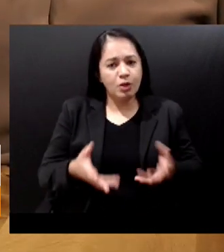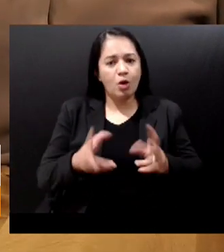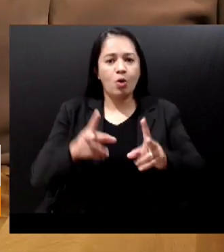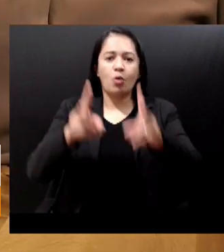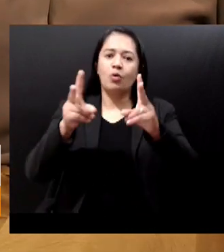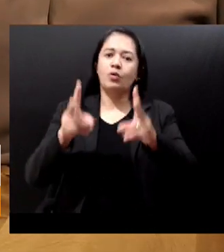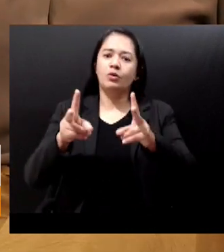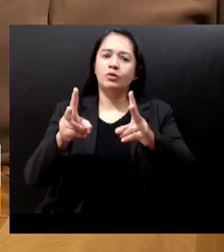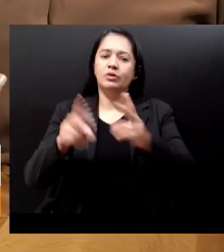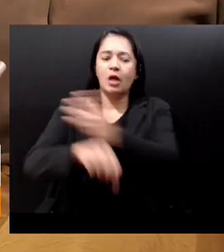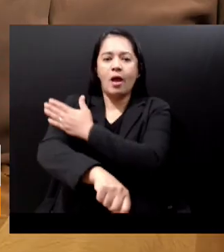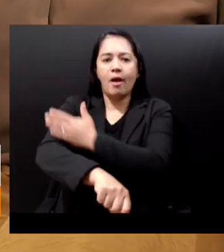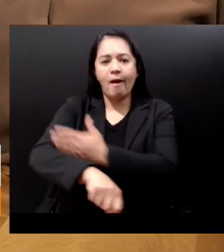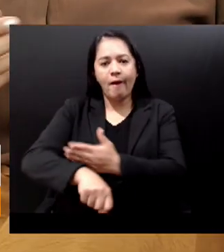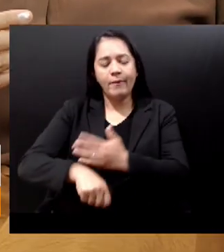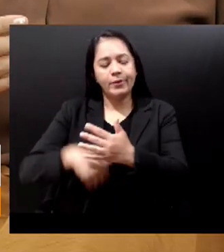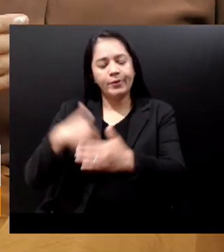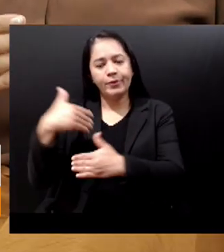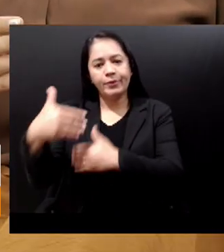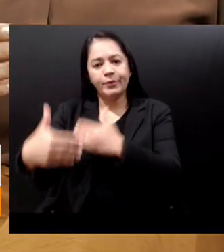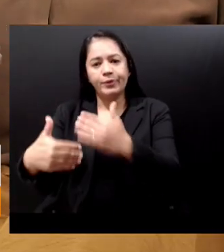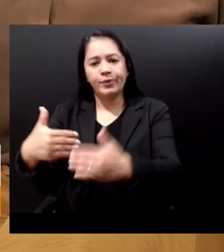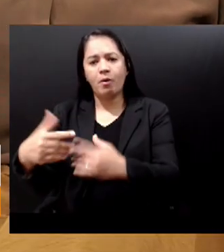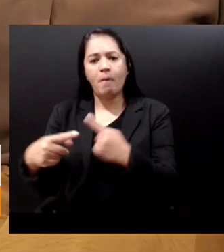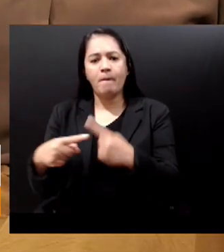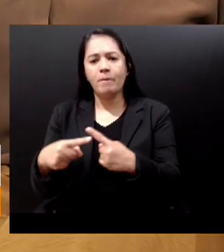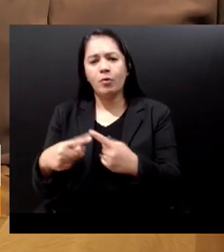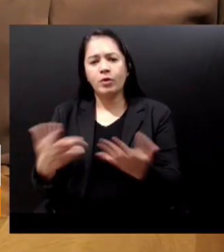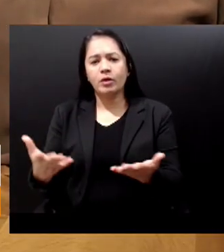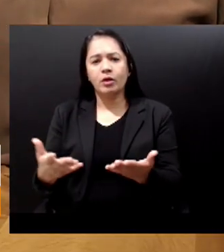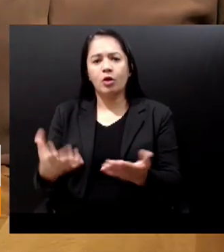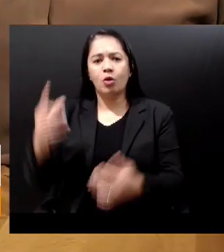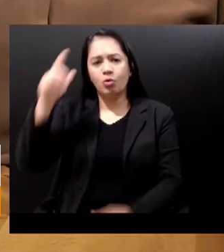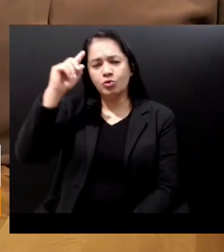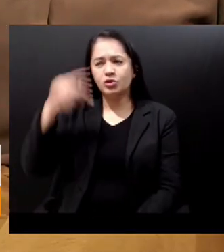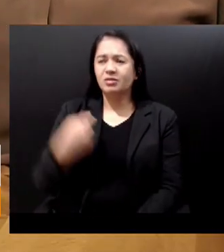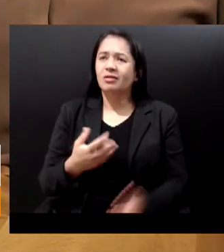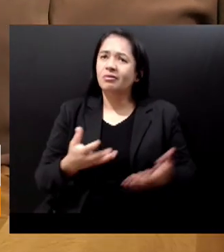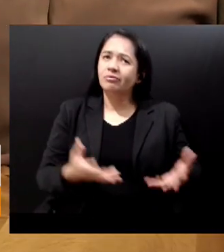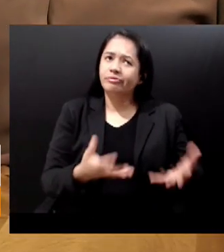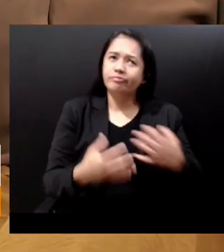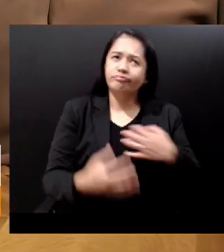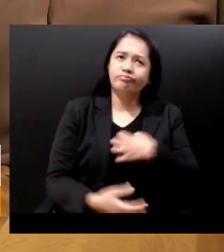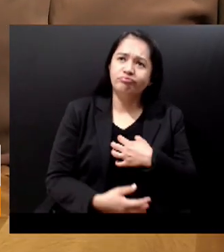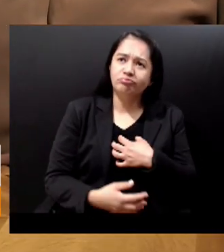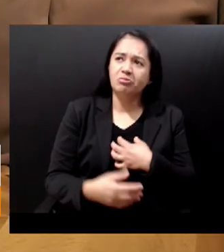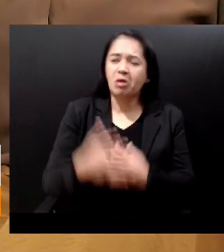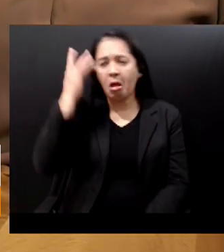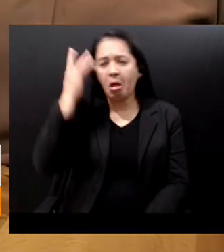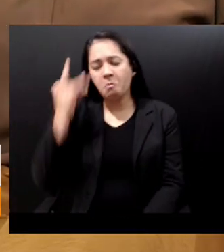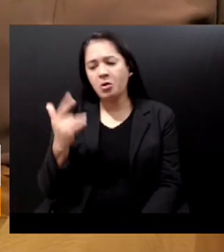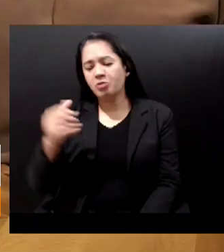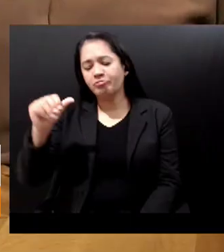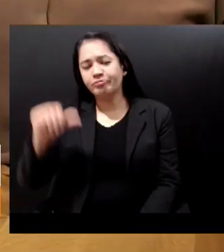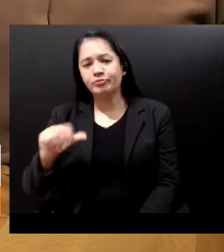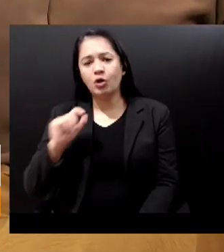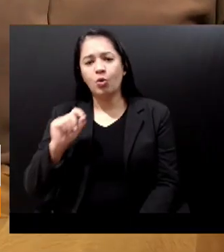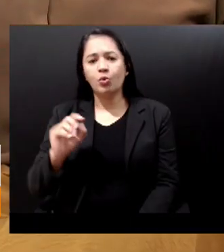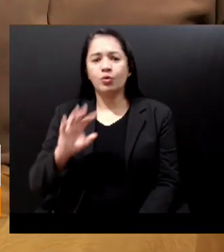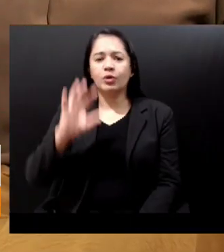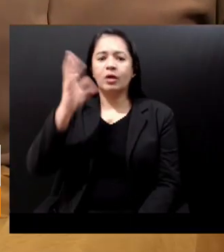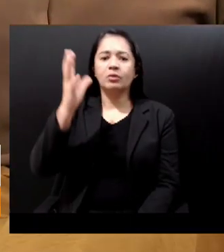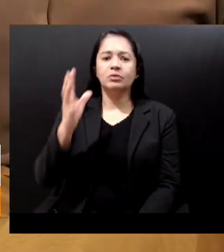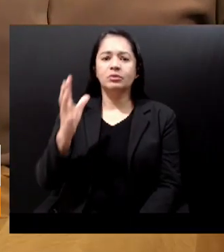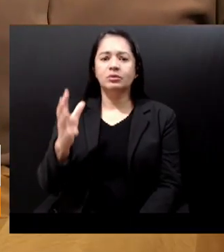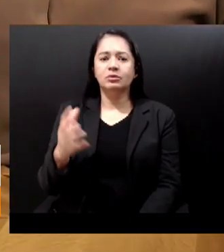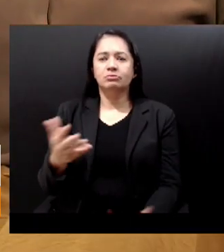longo prazo, né? Por que que um dia a gente está motivado, outro dia a gente não está motivado? O que que acontece? É uma faísca a